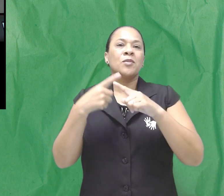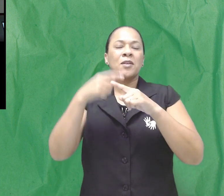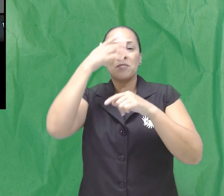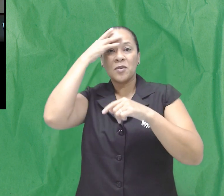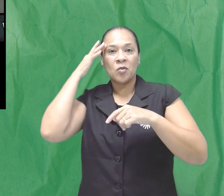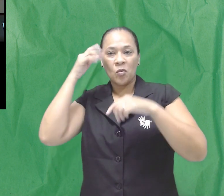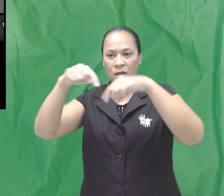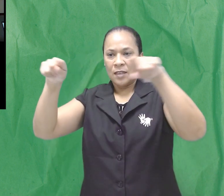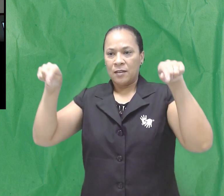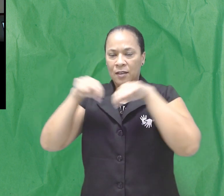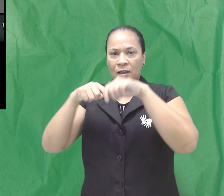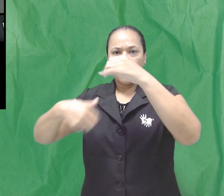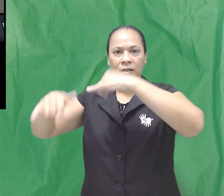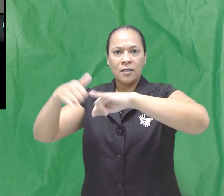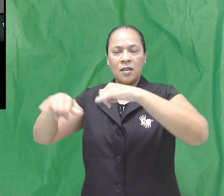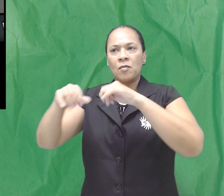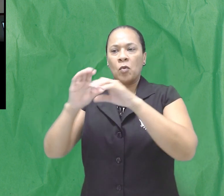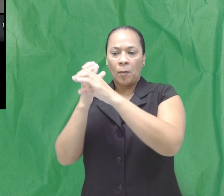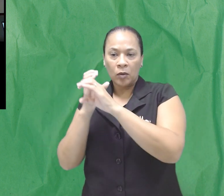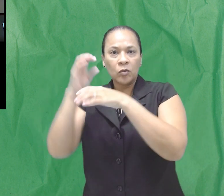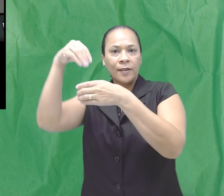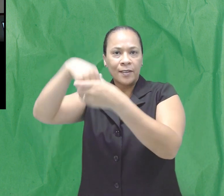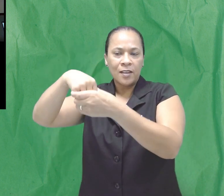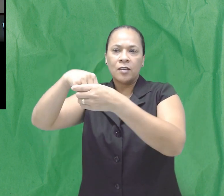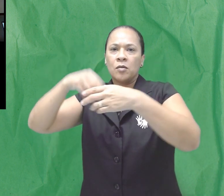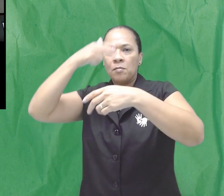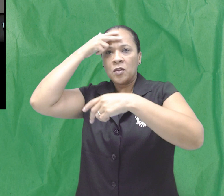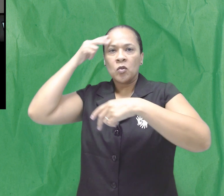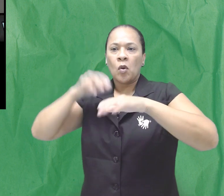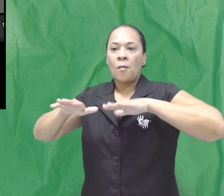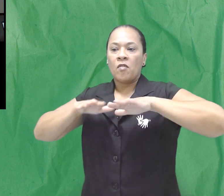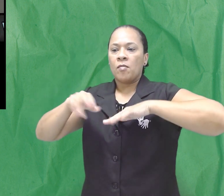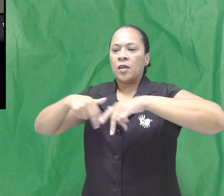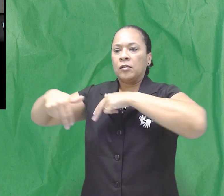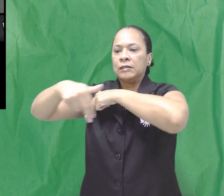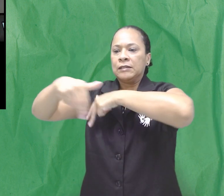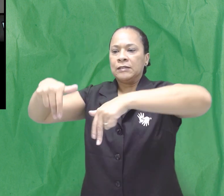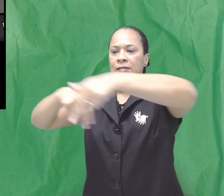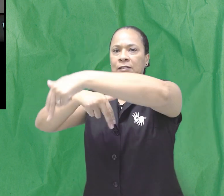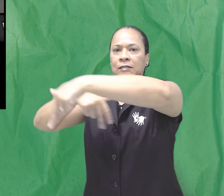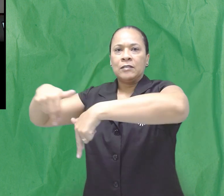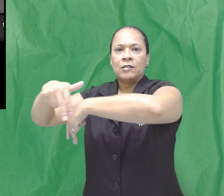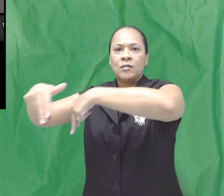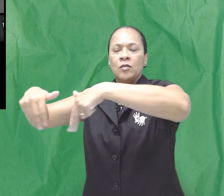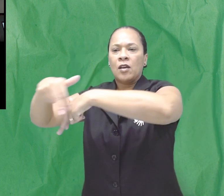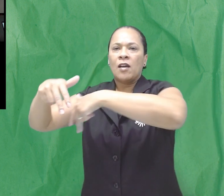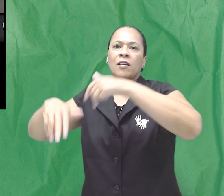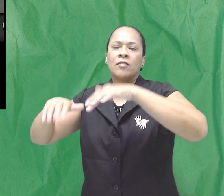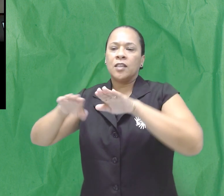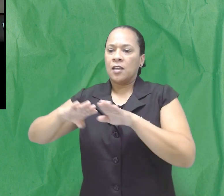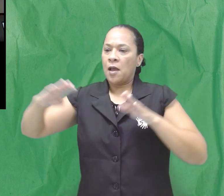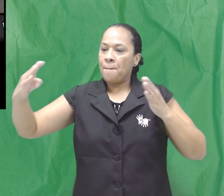né, normalmente, né, os usuários desses ambientes vão ter que se deslocar de um local ao outro, né,